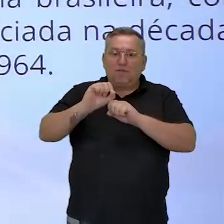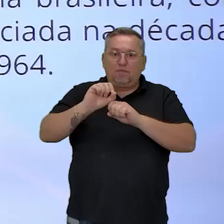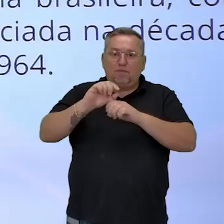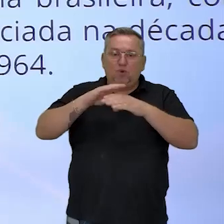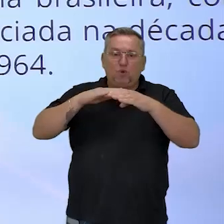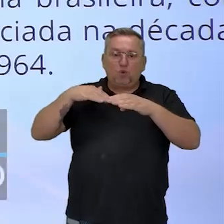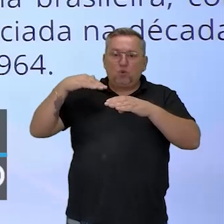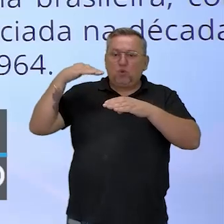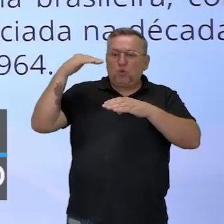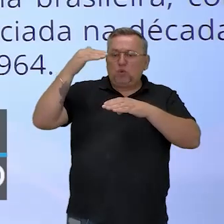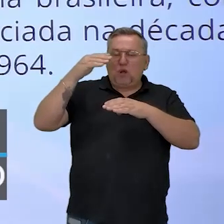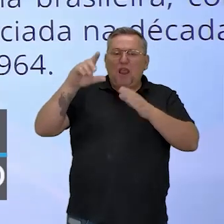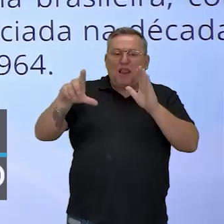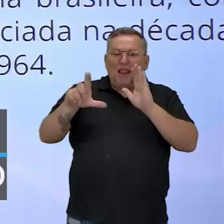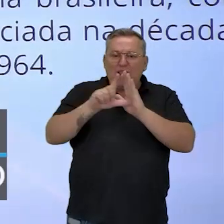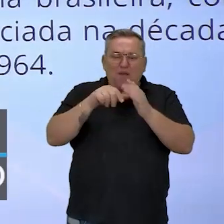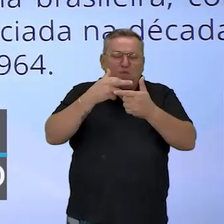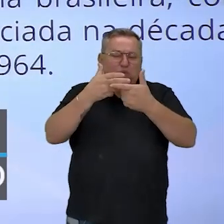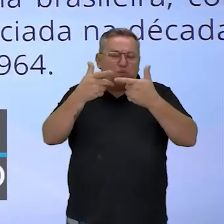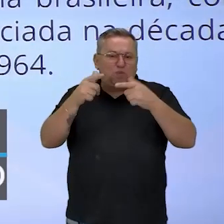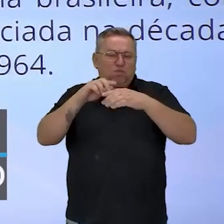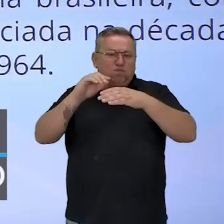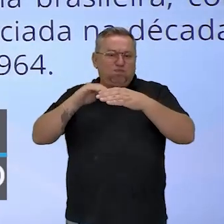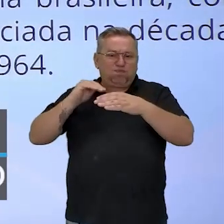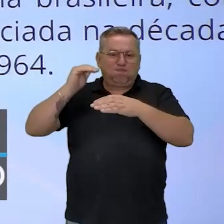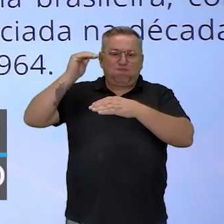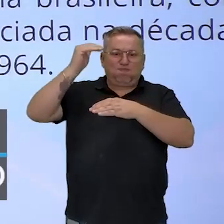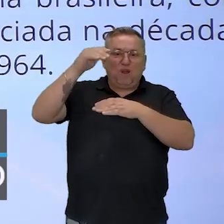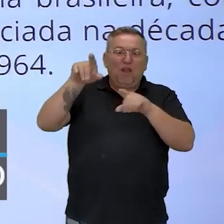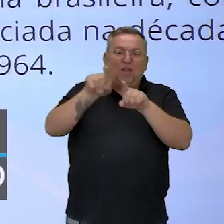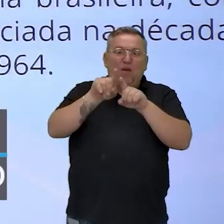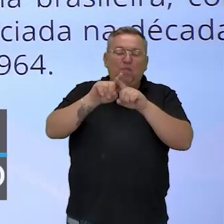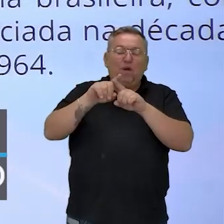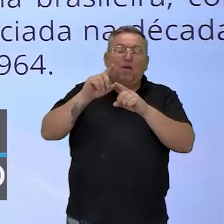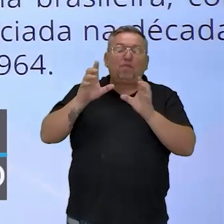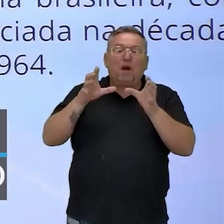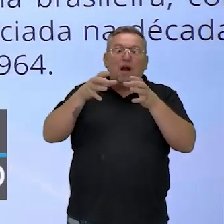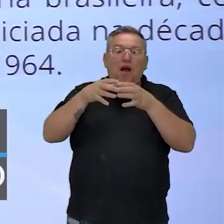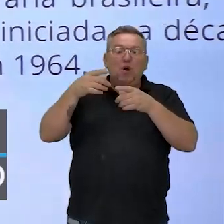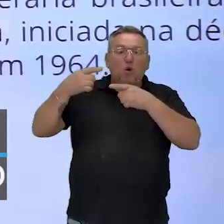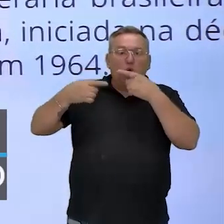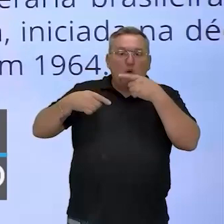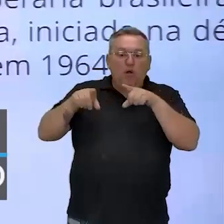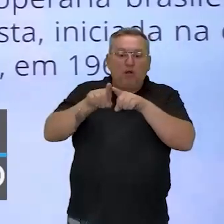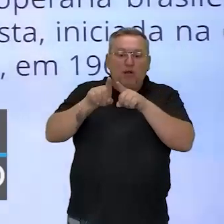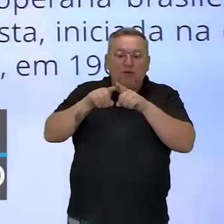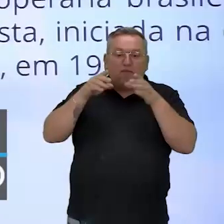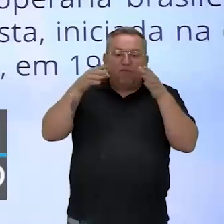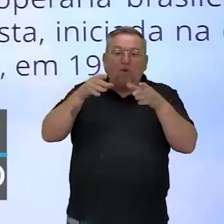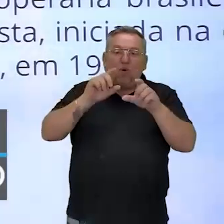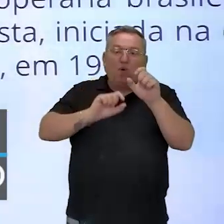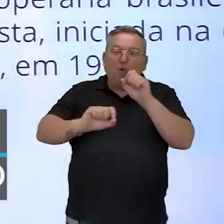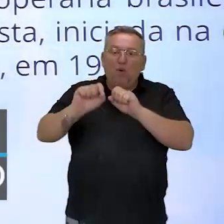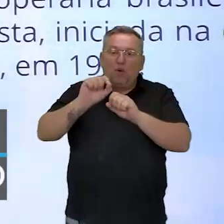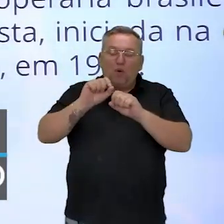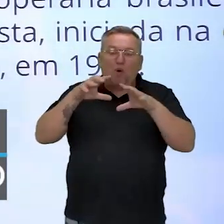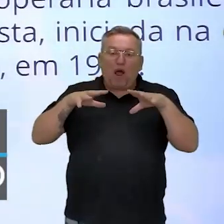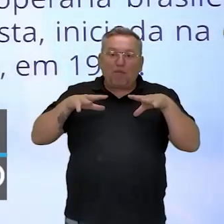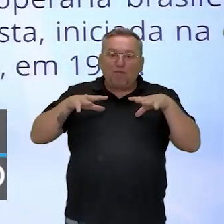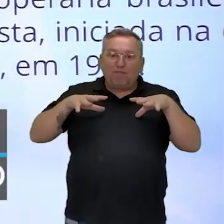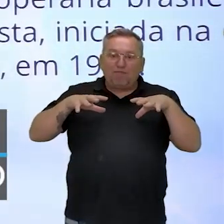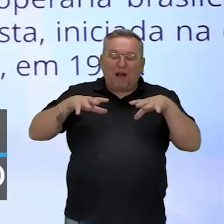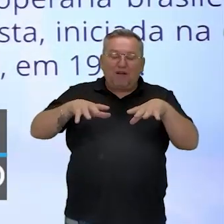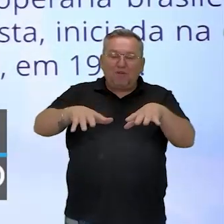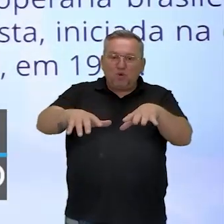das instituições, que passa por cima dos partidos políticos e fala diretamente com as massas,